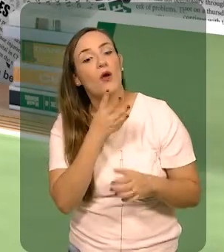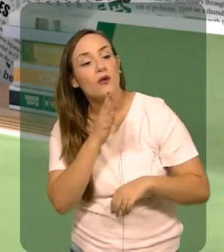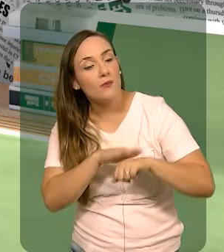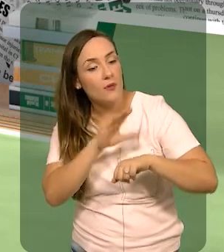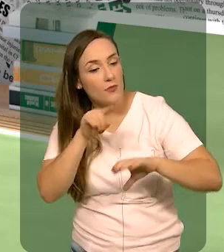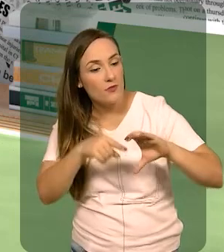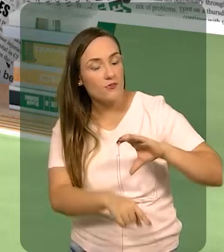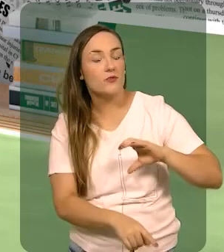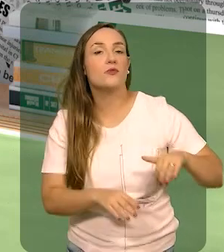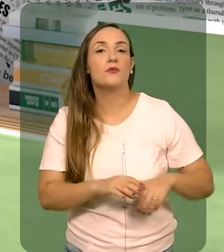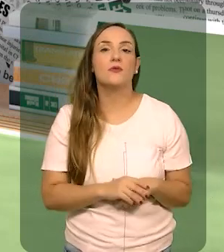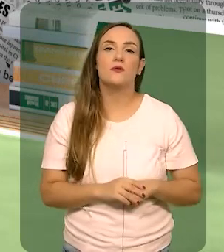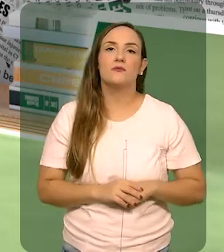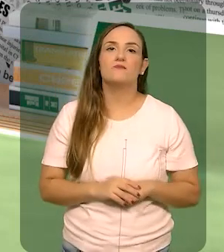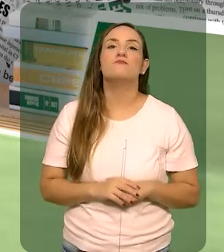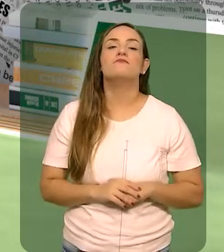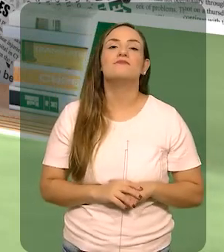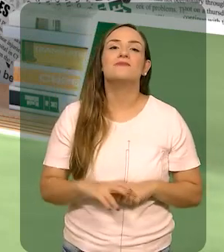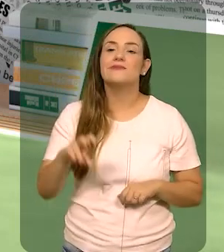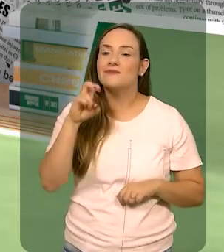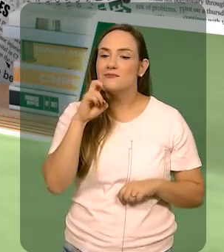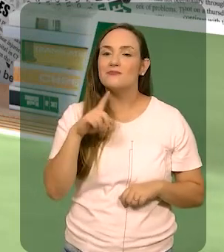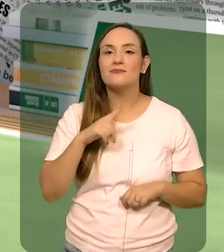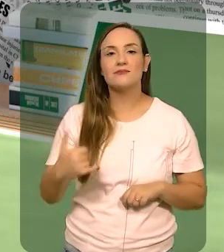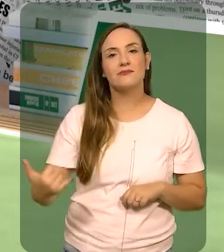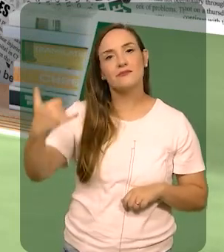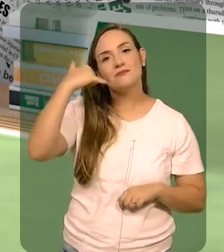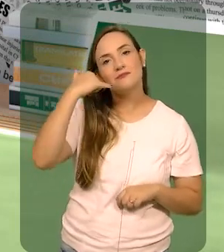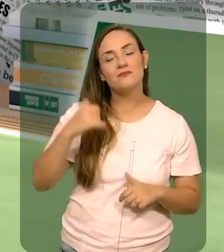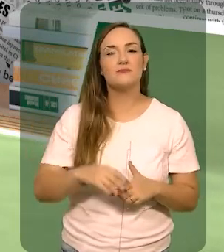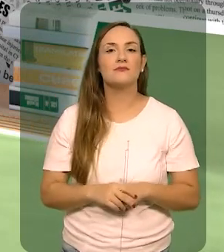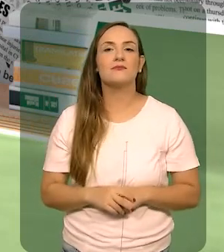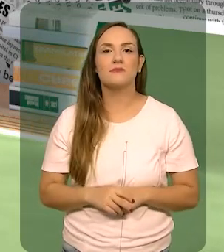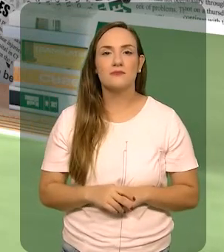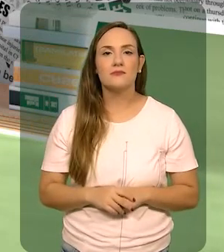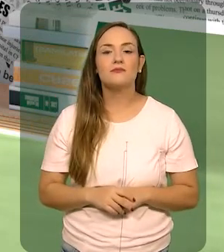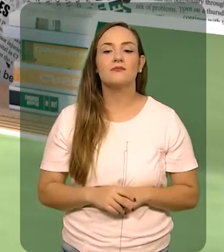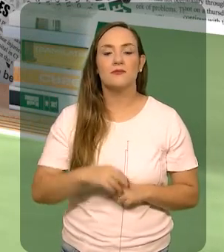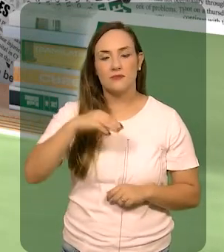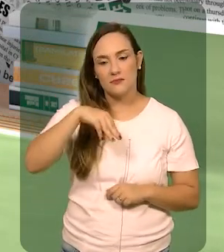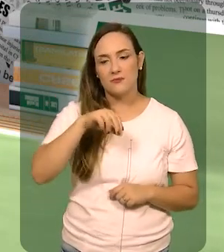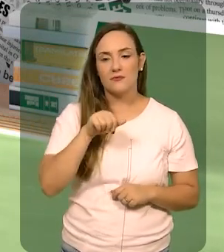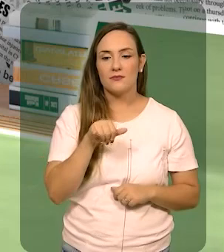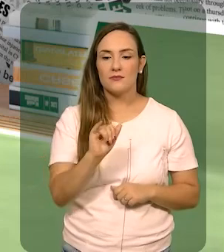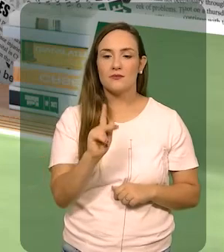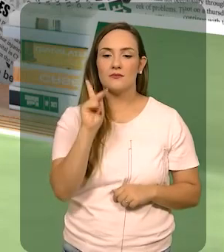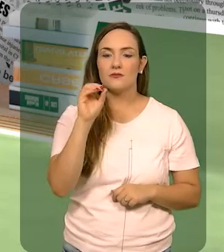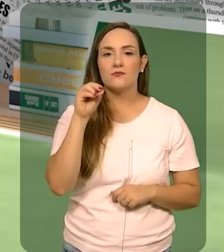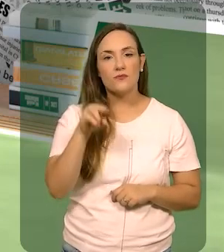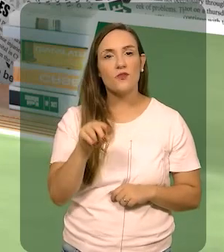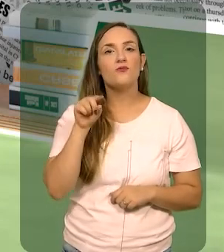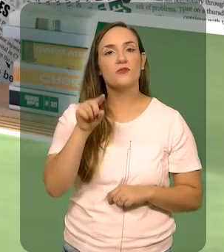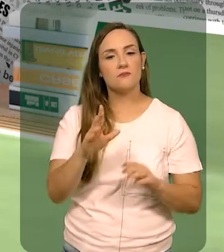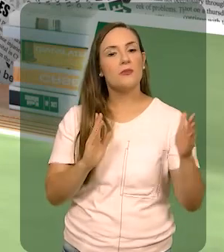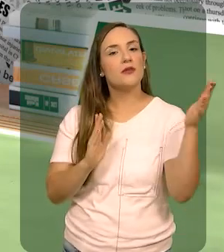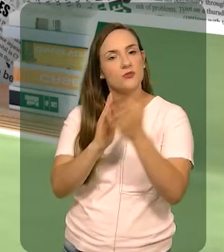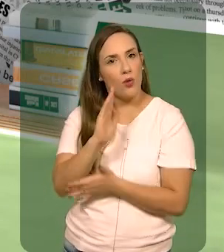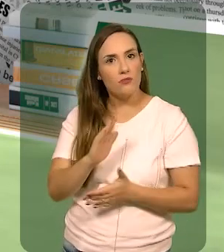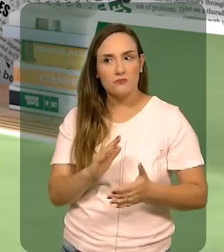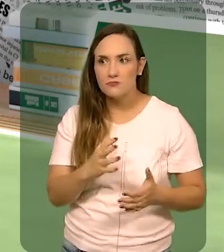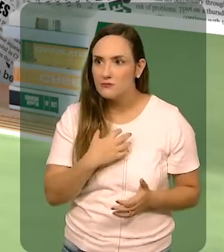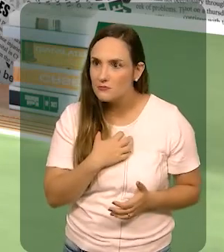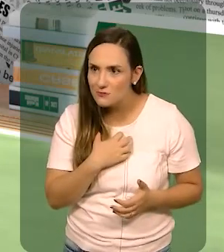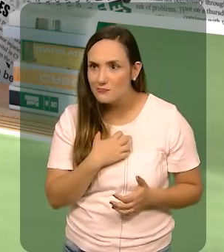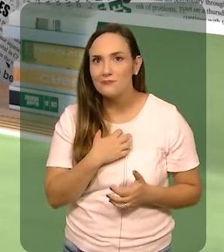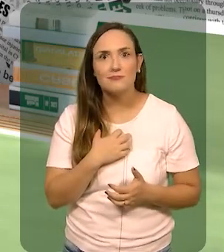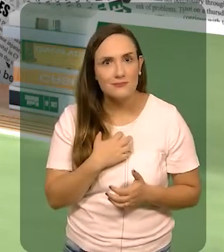fomentar mais e conhecer mais a respeito disso. Na quinta recebi o telefonema e a mensagem. Maicon Pinto Alves, você